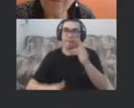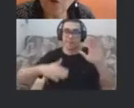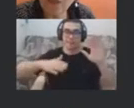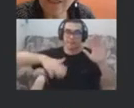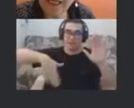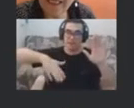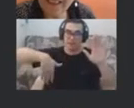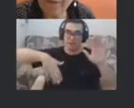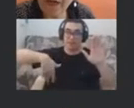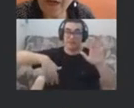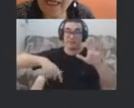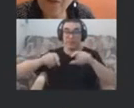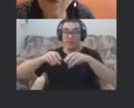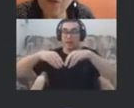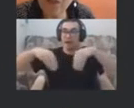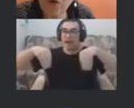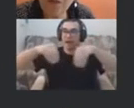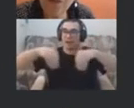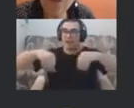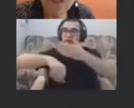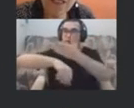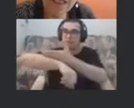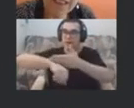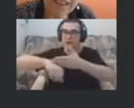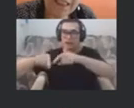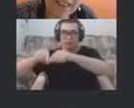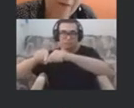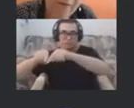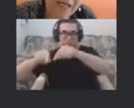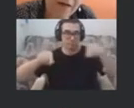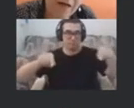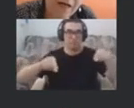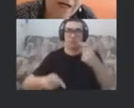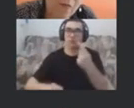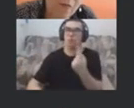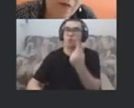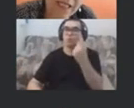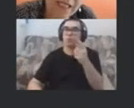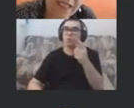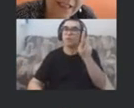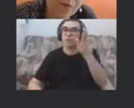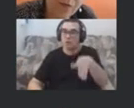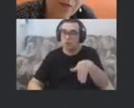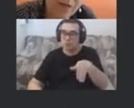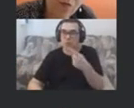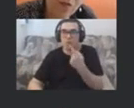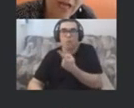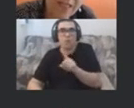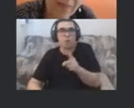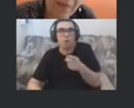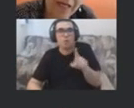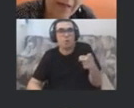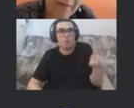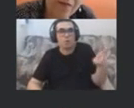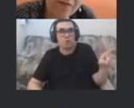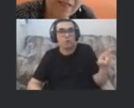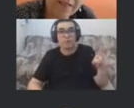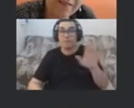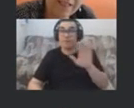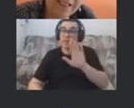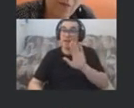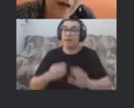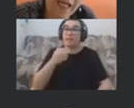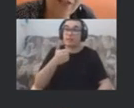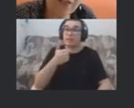de areia, toda essa areia da praia de 1 quilômetro, e o meu analito, né, os 10